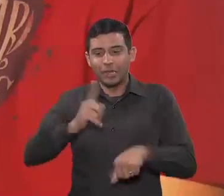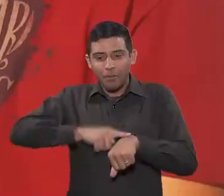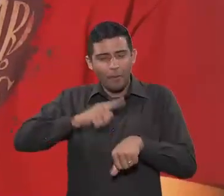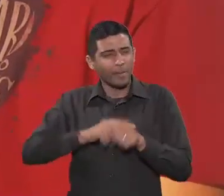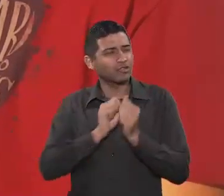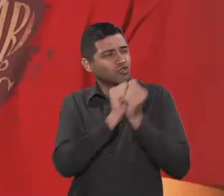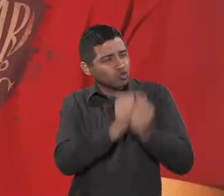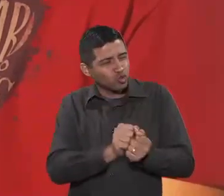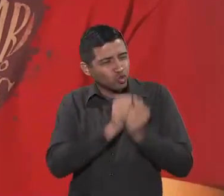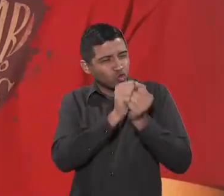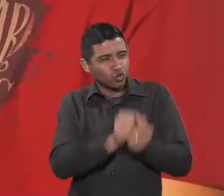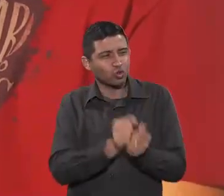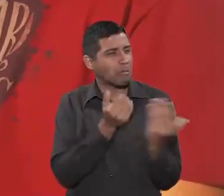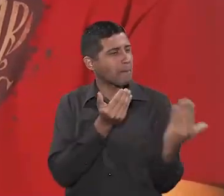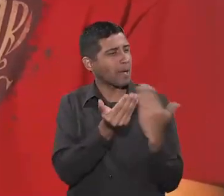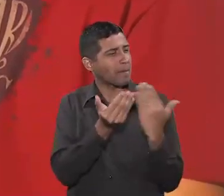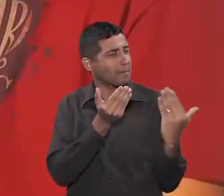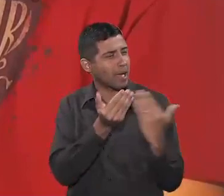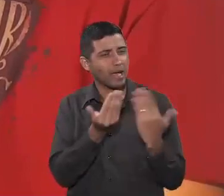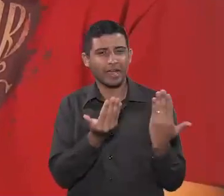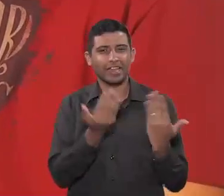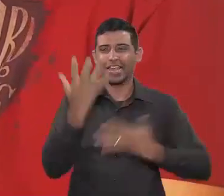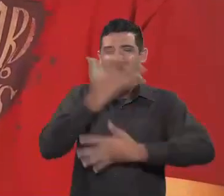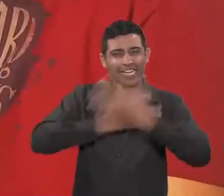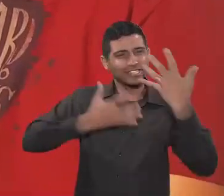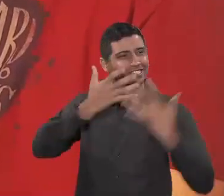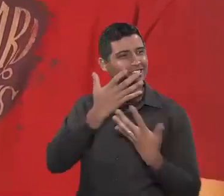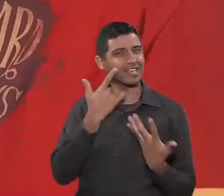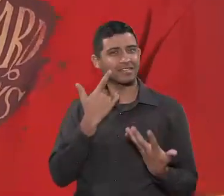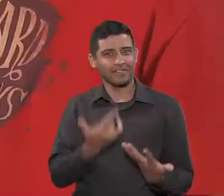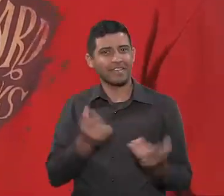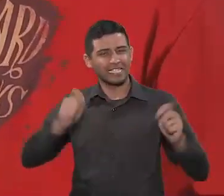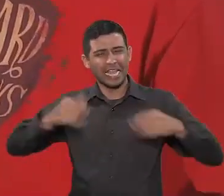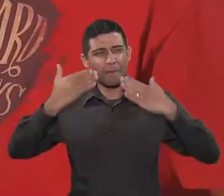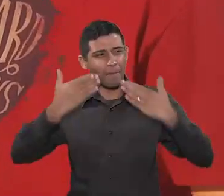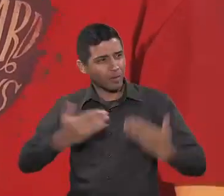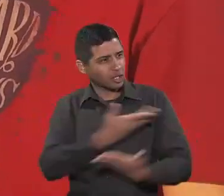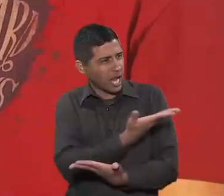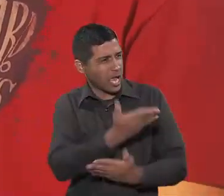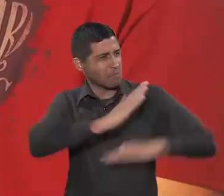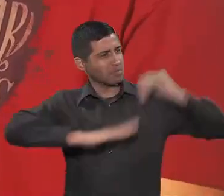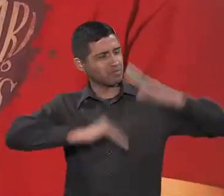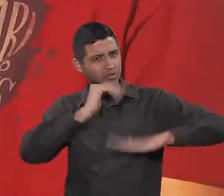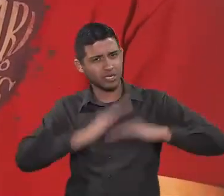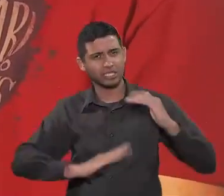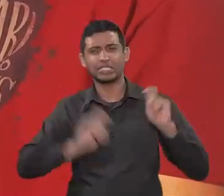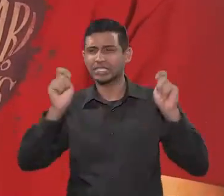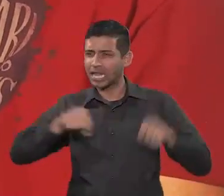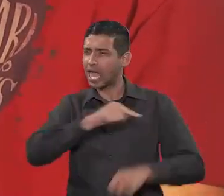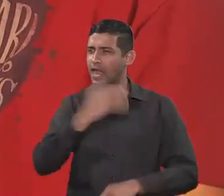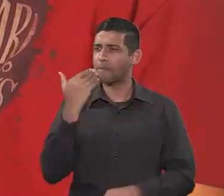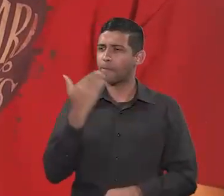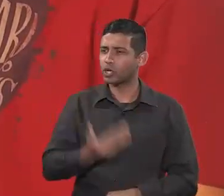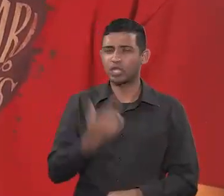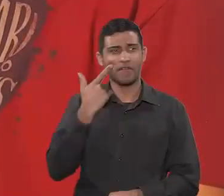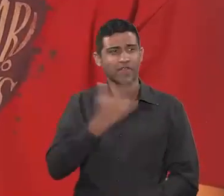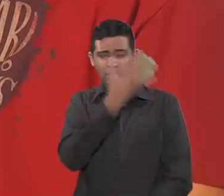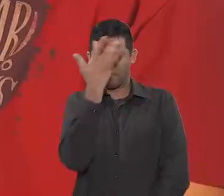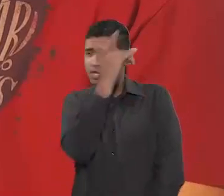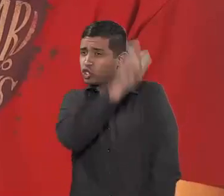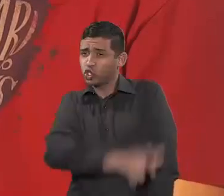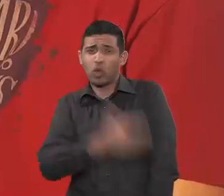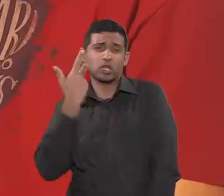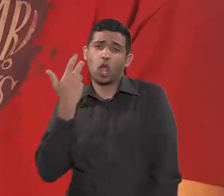com eles, que vocês estão ali cantando, que ele pode mostrar o potencial, que ele pode mostrar que ele é uma pessoa como qualquer